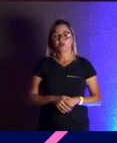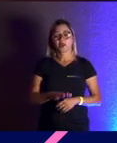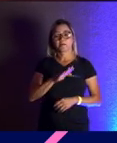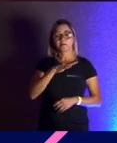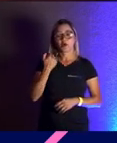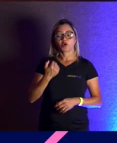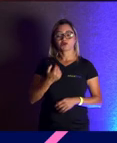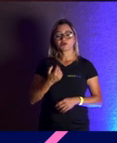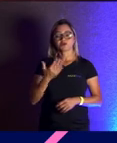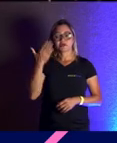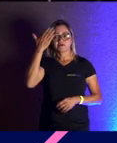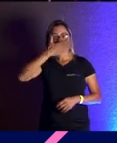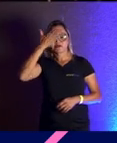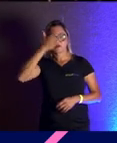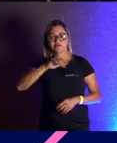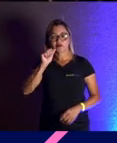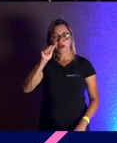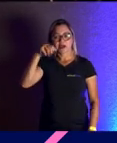direitos humanos.